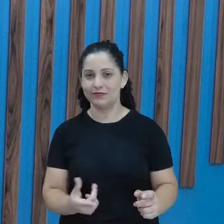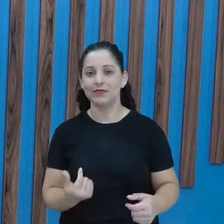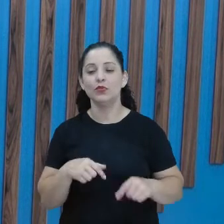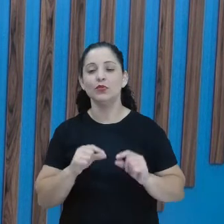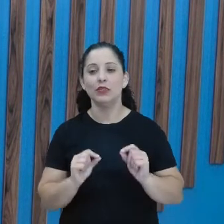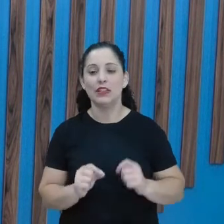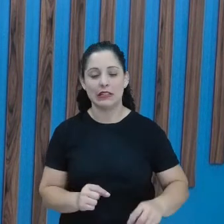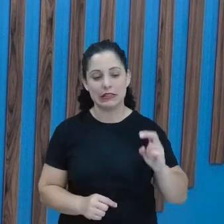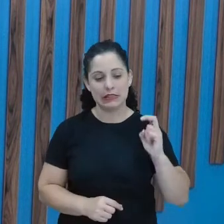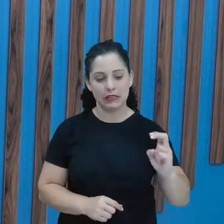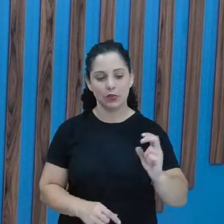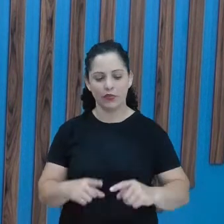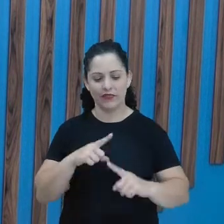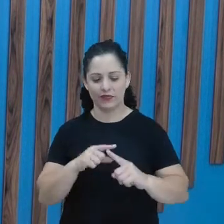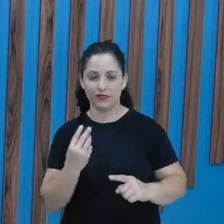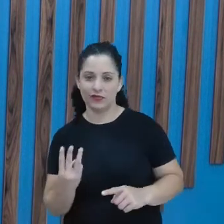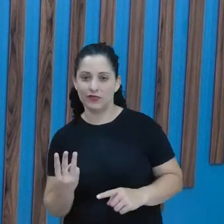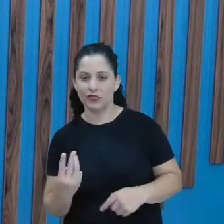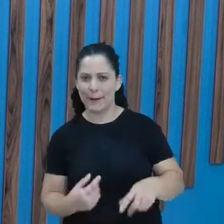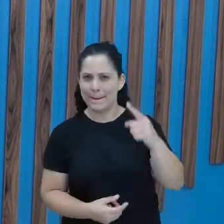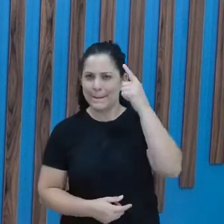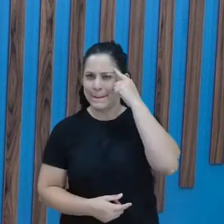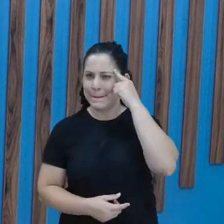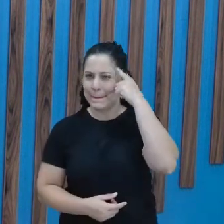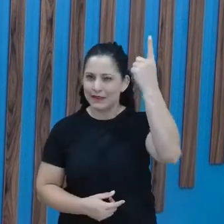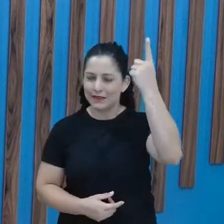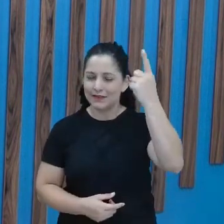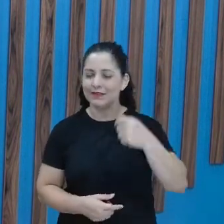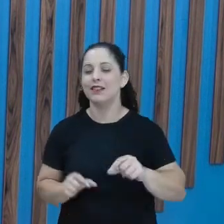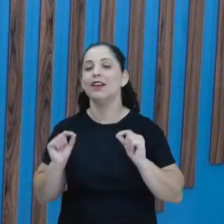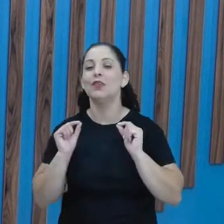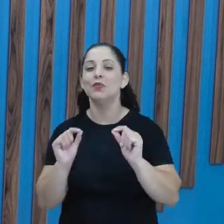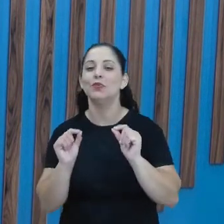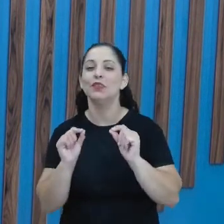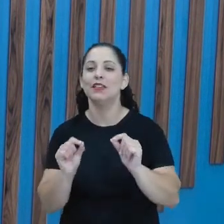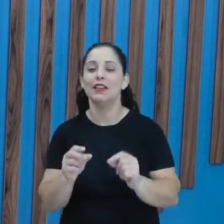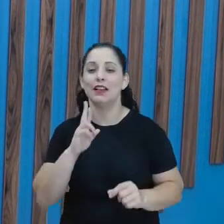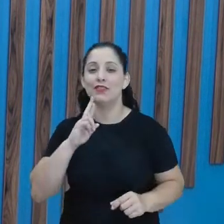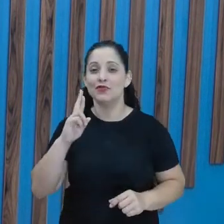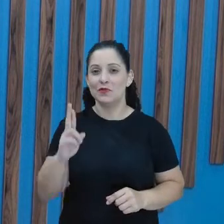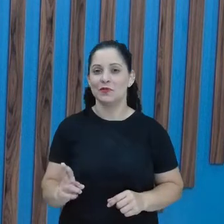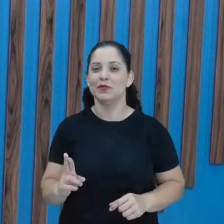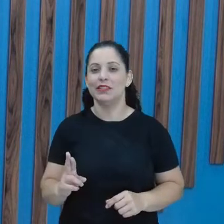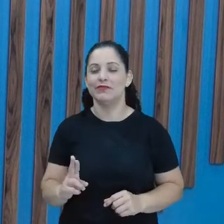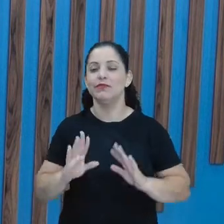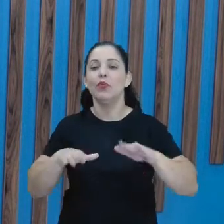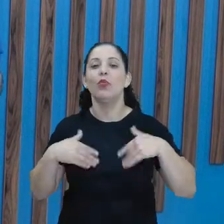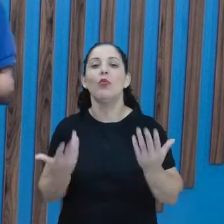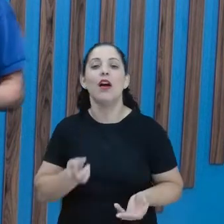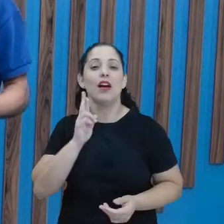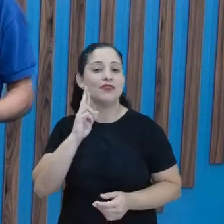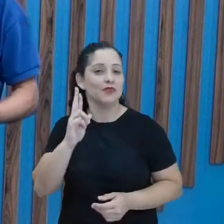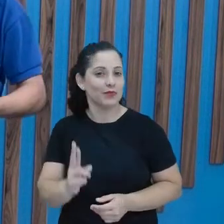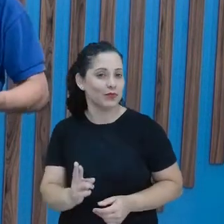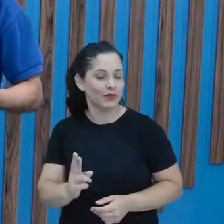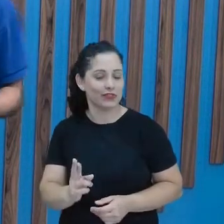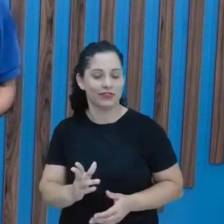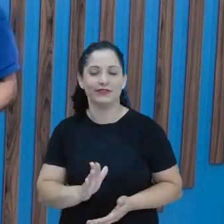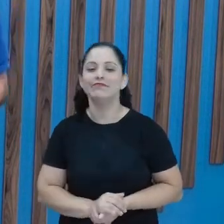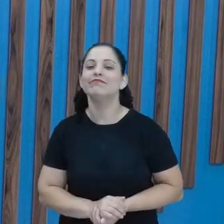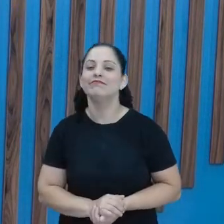Esse vezes esse. Então, isso de cabeça, mentalmente, como é que dá o gabarito? Qual é o resultado